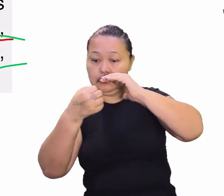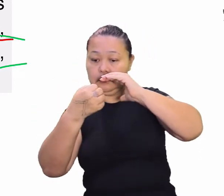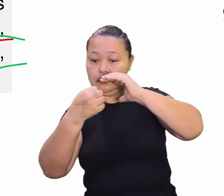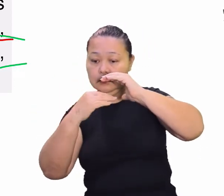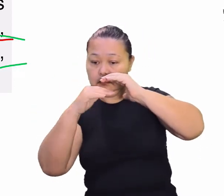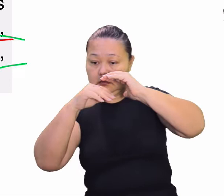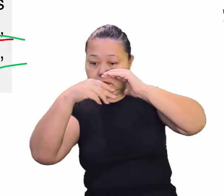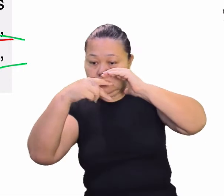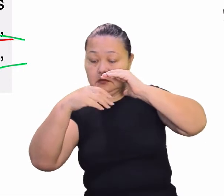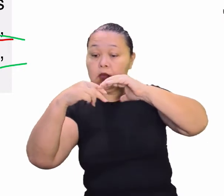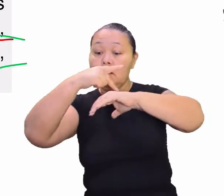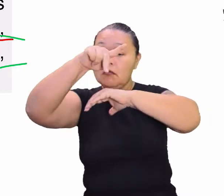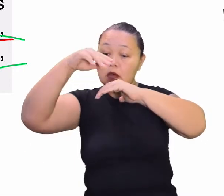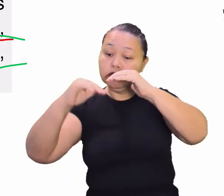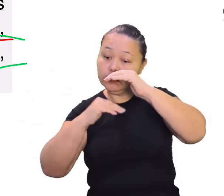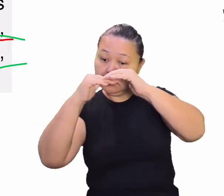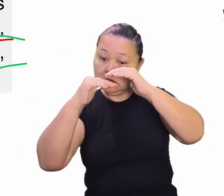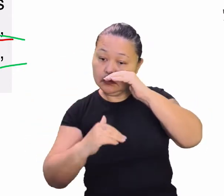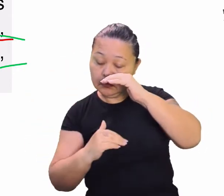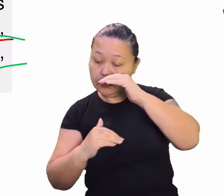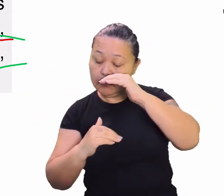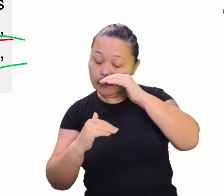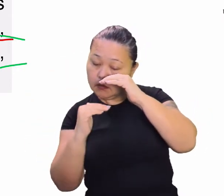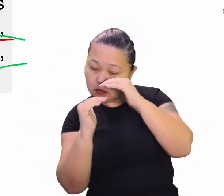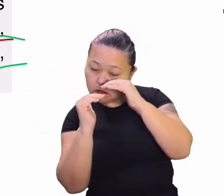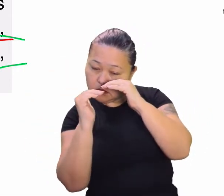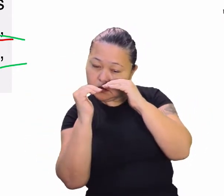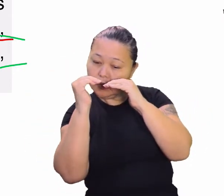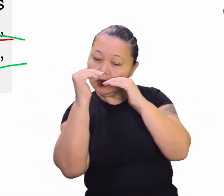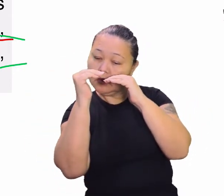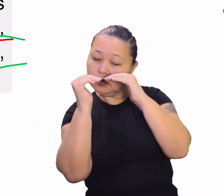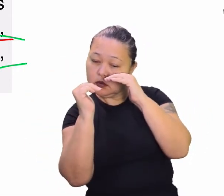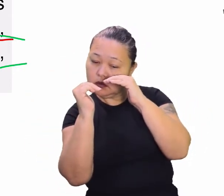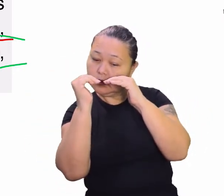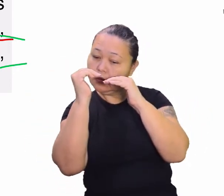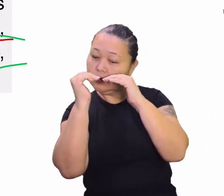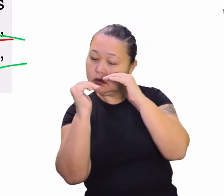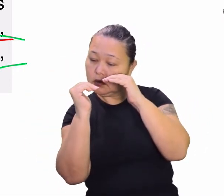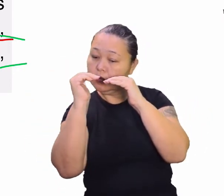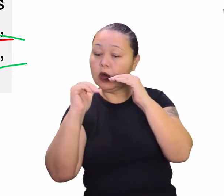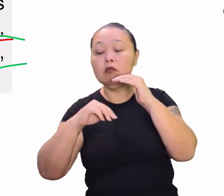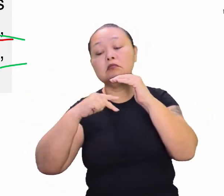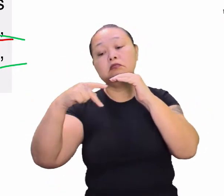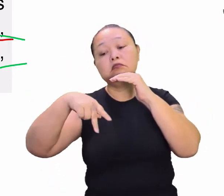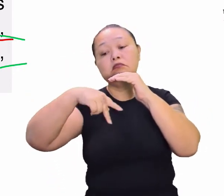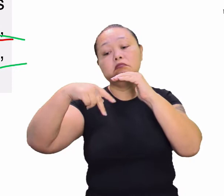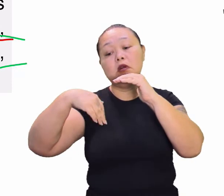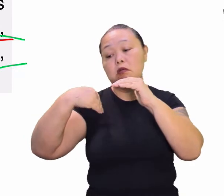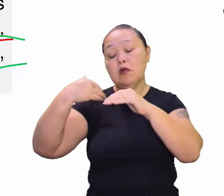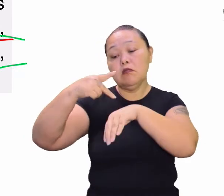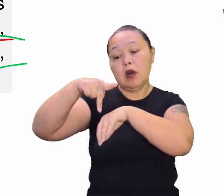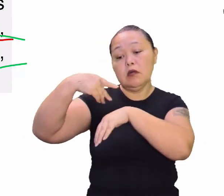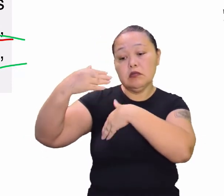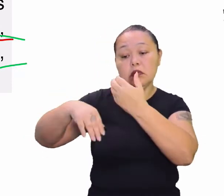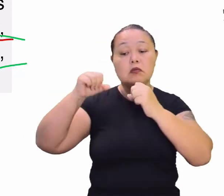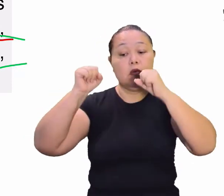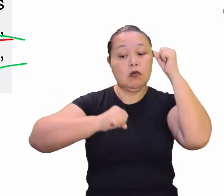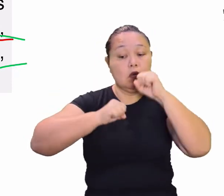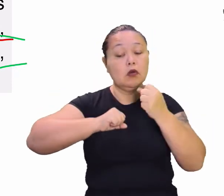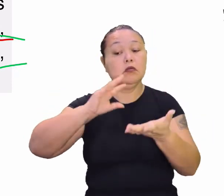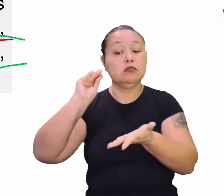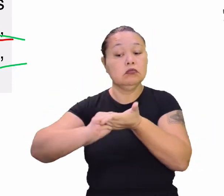Sim, né? que são subdesenvolvidos, só que eles estão um pouquinho à frente dos demais países que não passaram por esse processo de